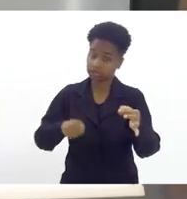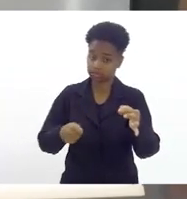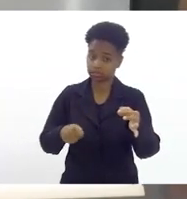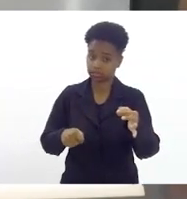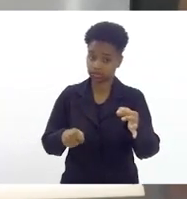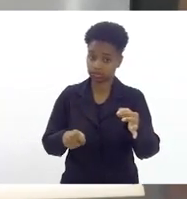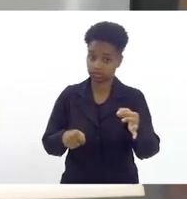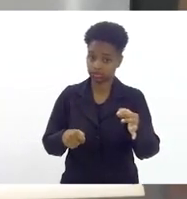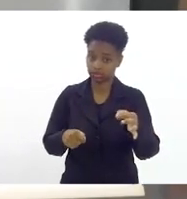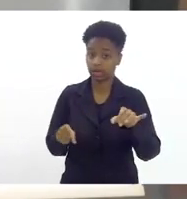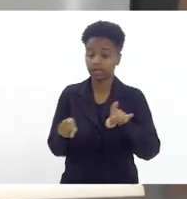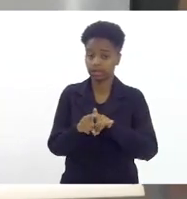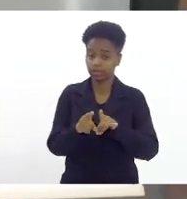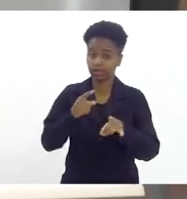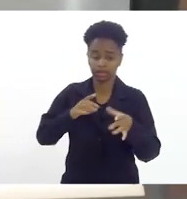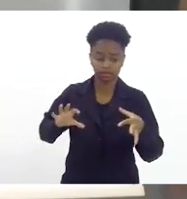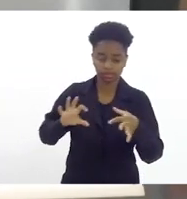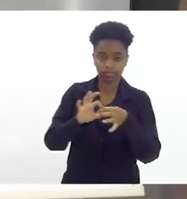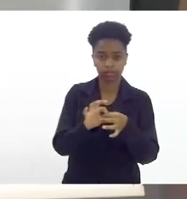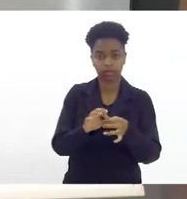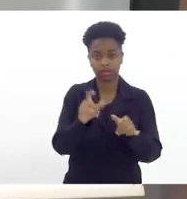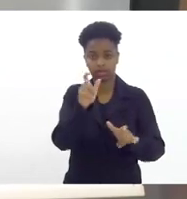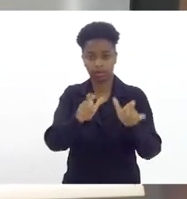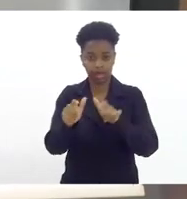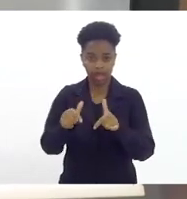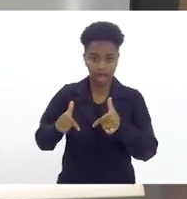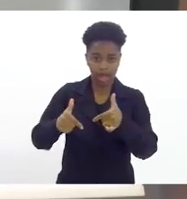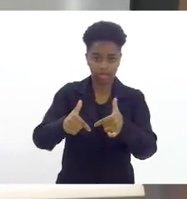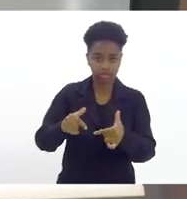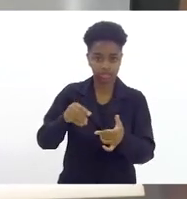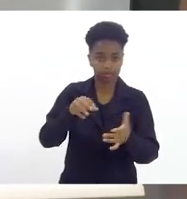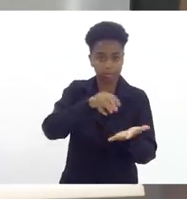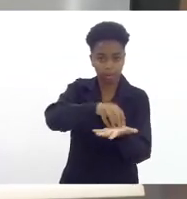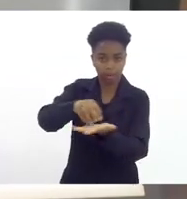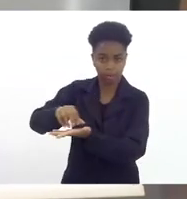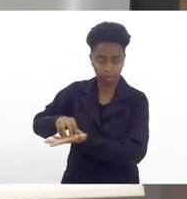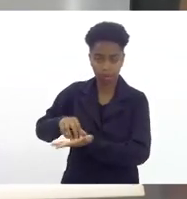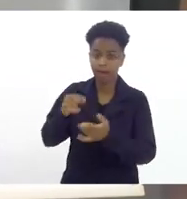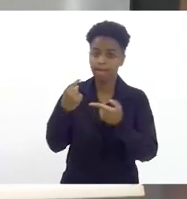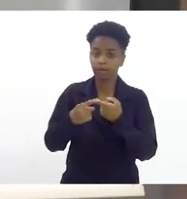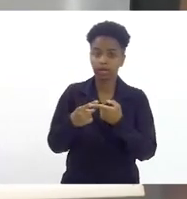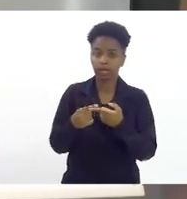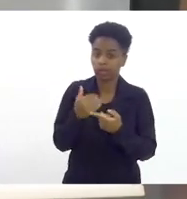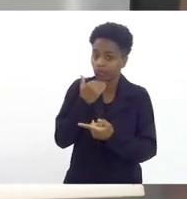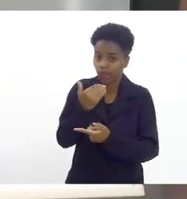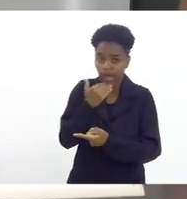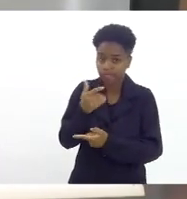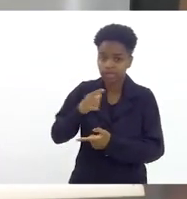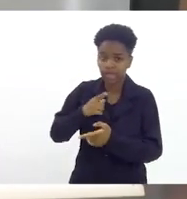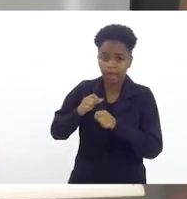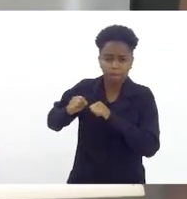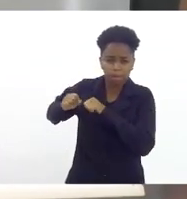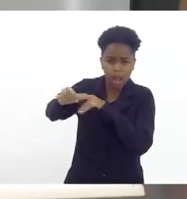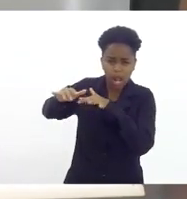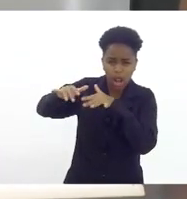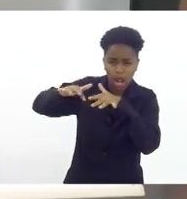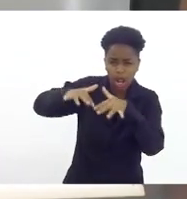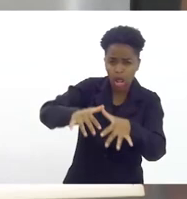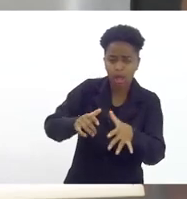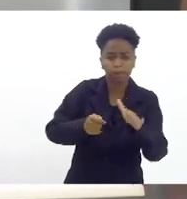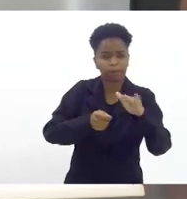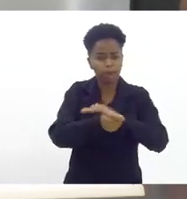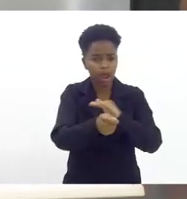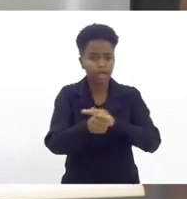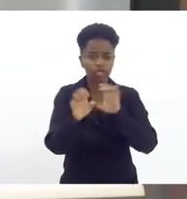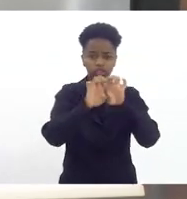estão também previstos para aqueles que atuam em Locus O que que adianta a gente ter um aumento vultuoso e de investimento